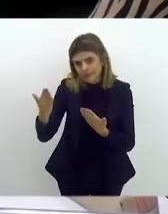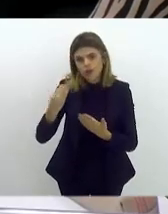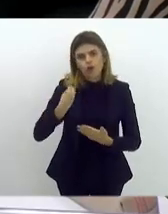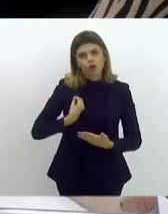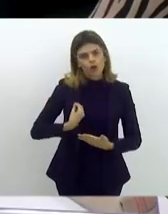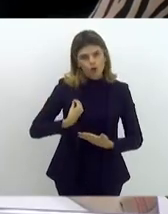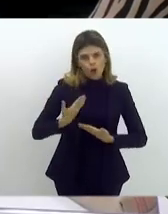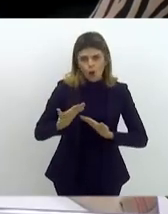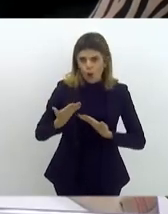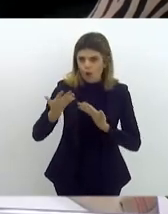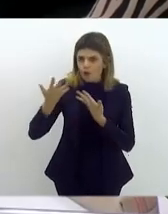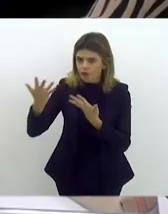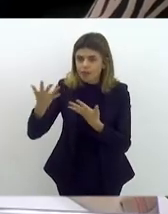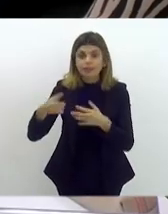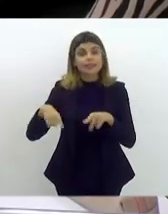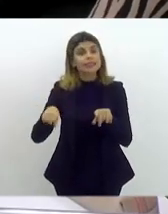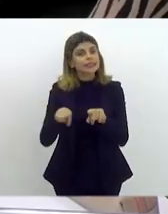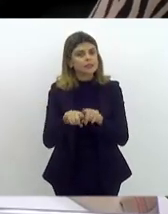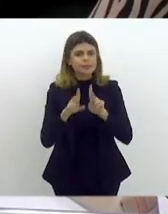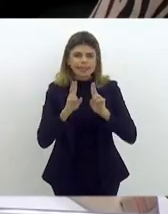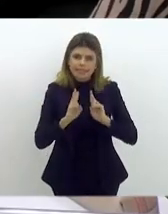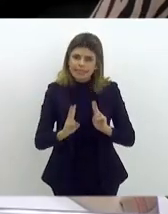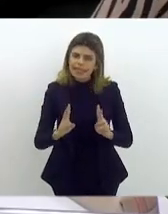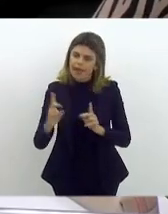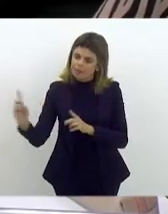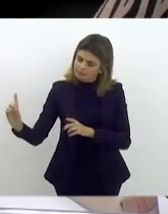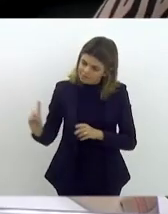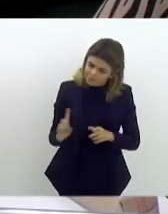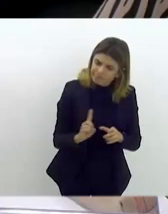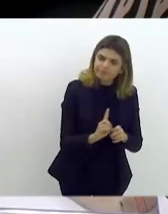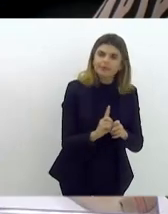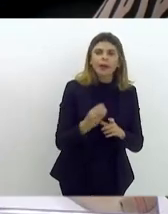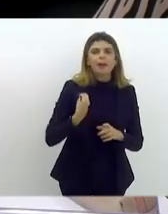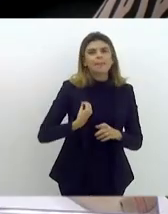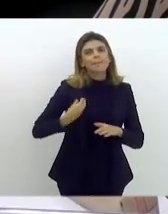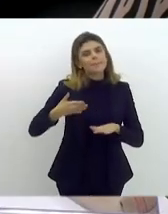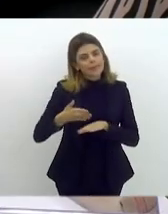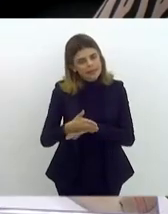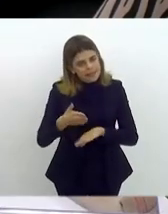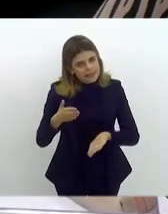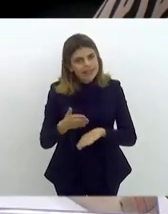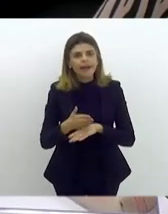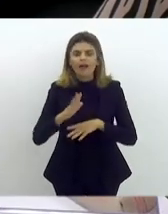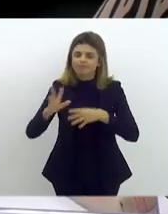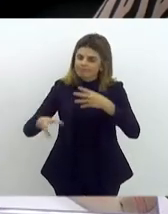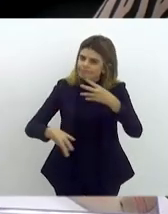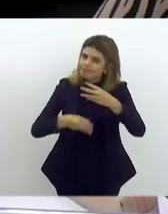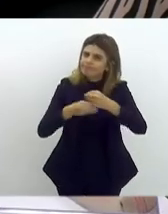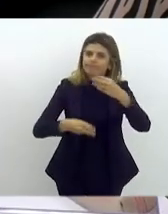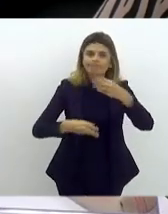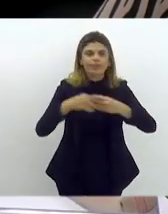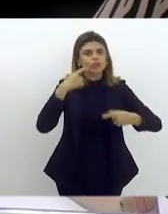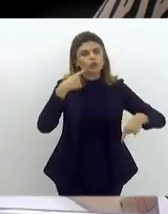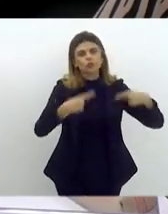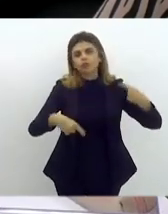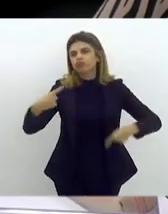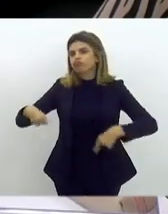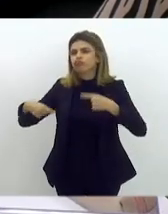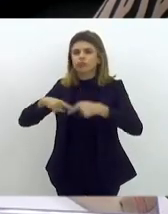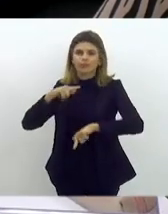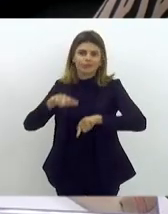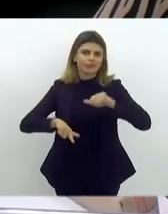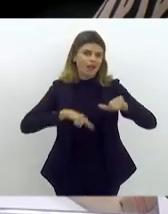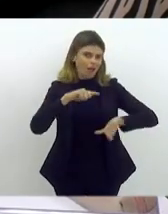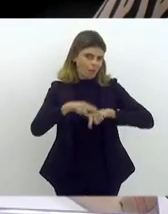convite né E por trazer sempre whispe para poder participar de alguma forma acrescentando aí para discussão e para o trabalho